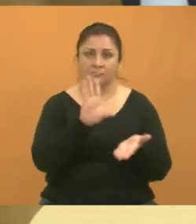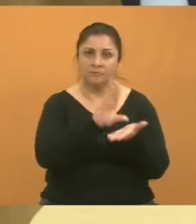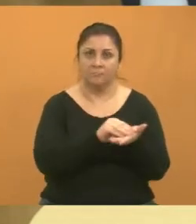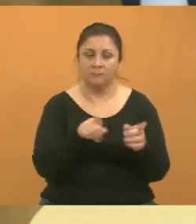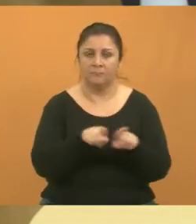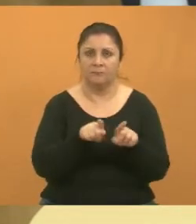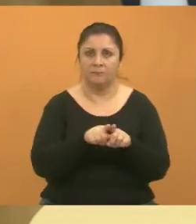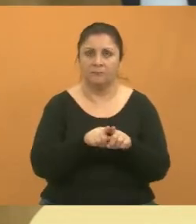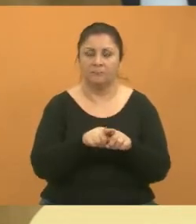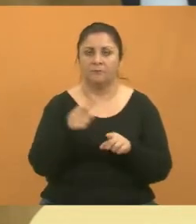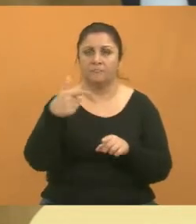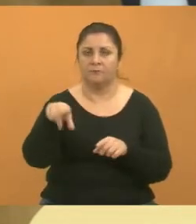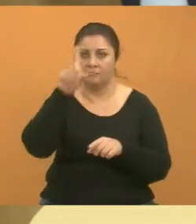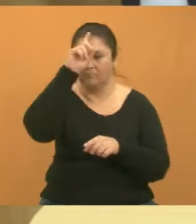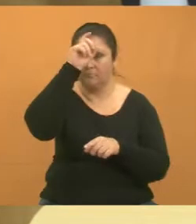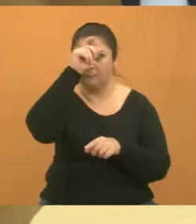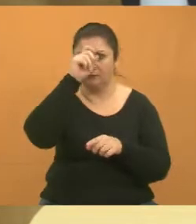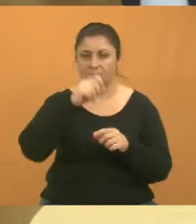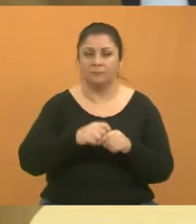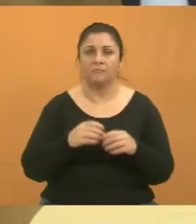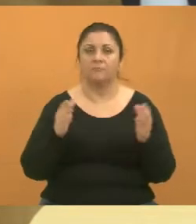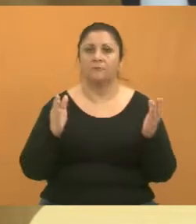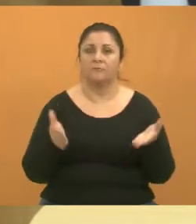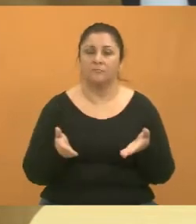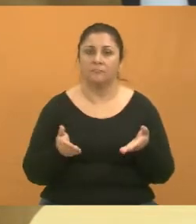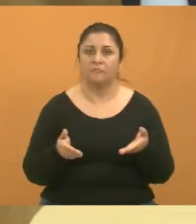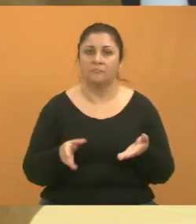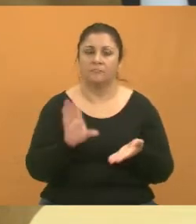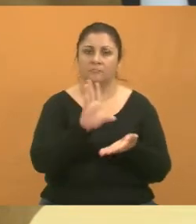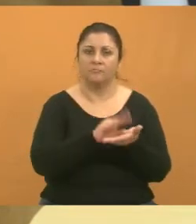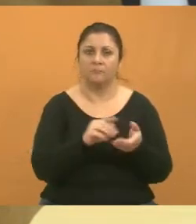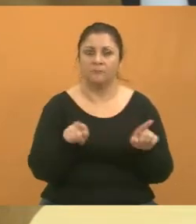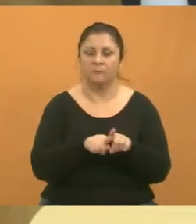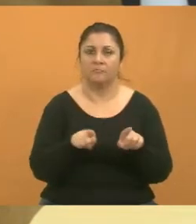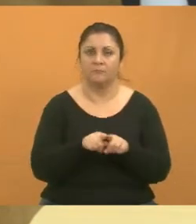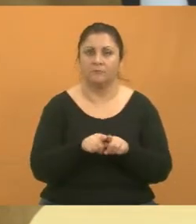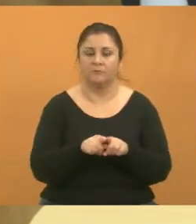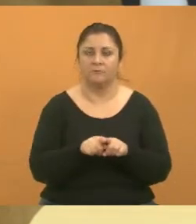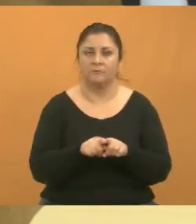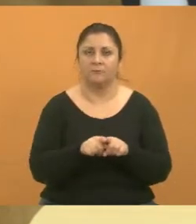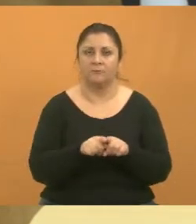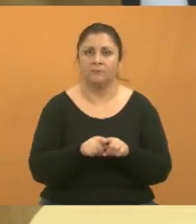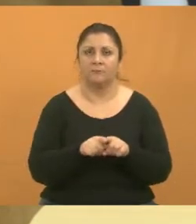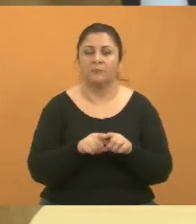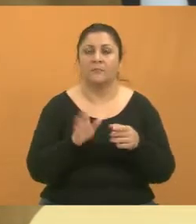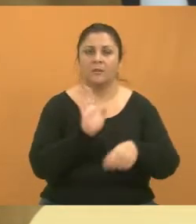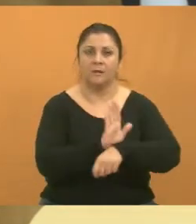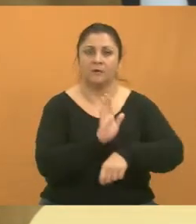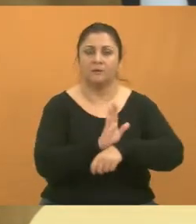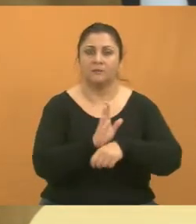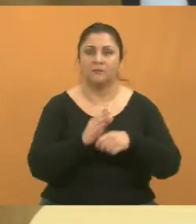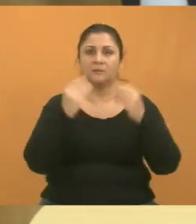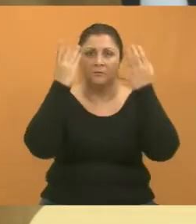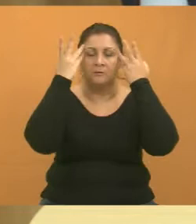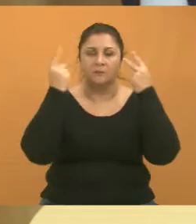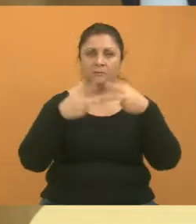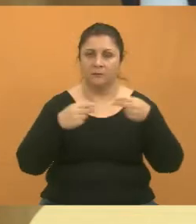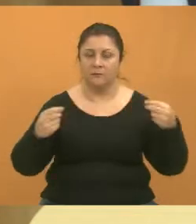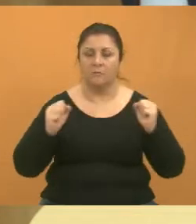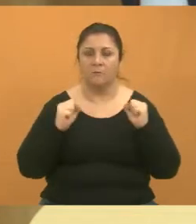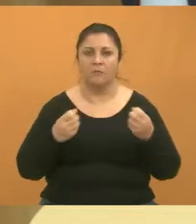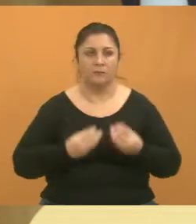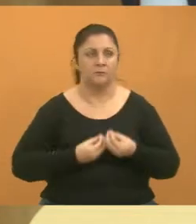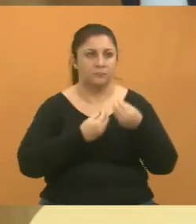em 2018, eu apresento outro projeto de lei, acrescentando também a causa animal, para que possa receber doação